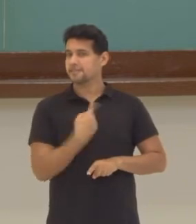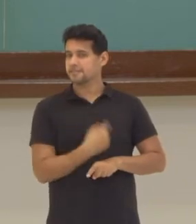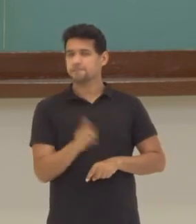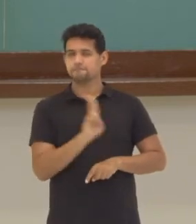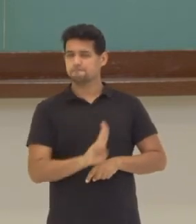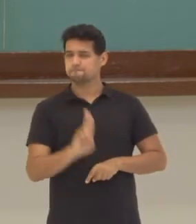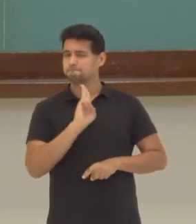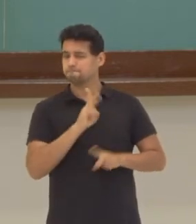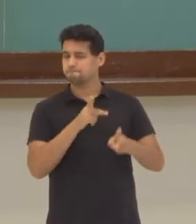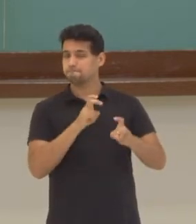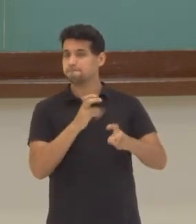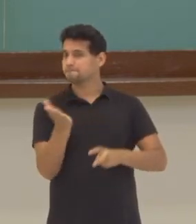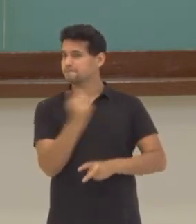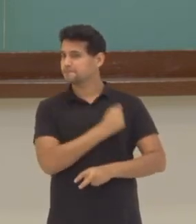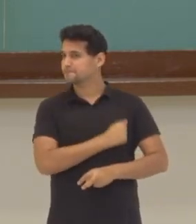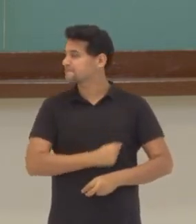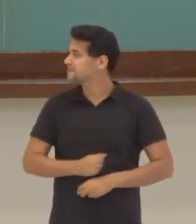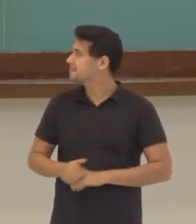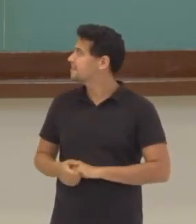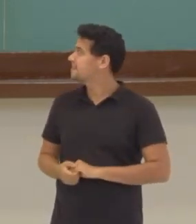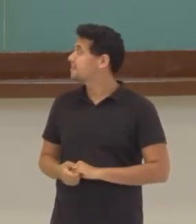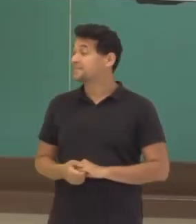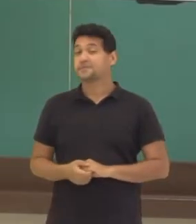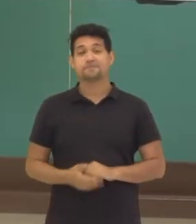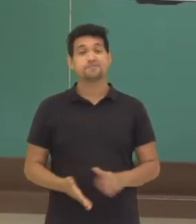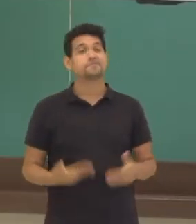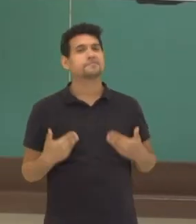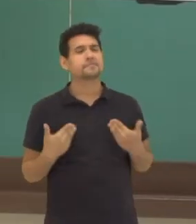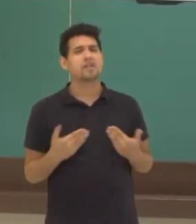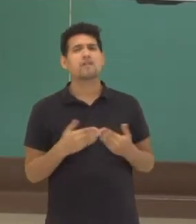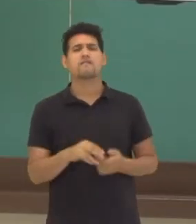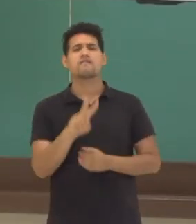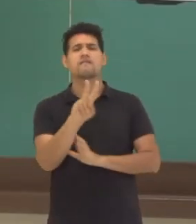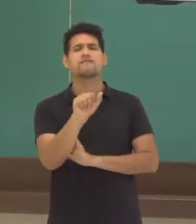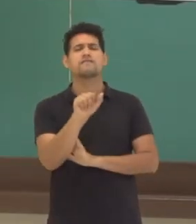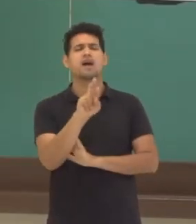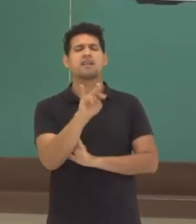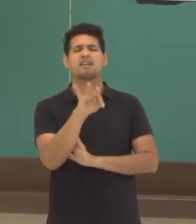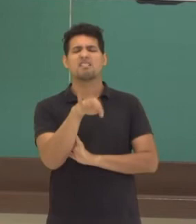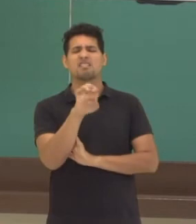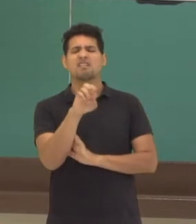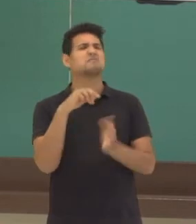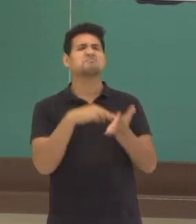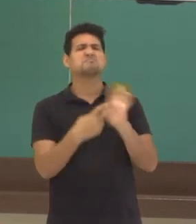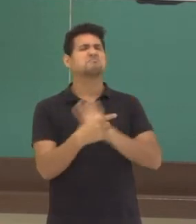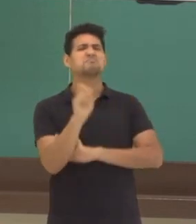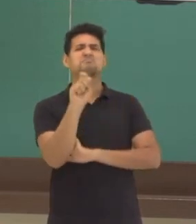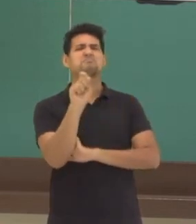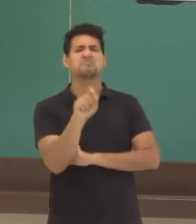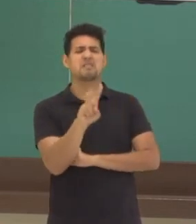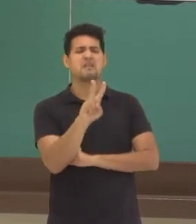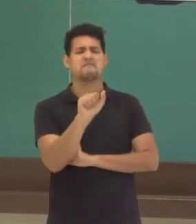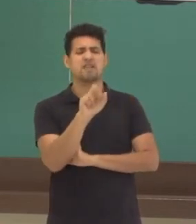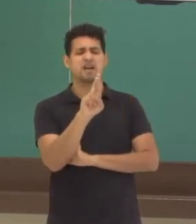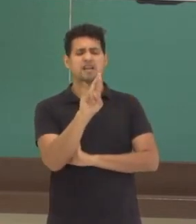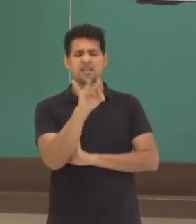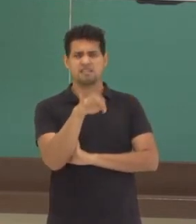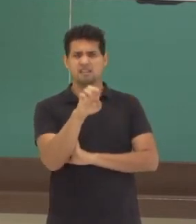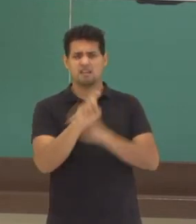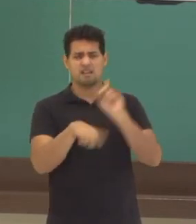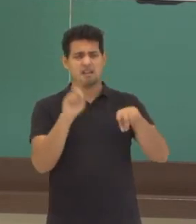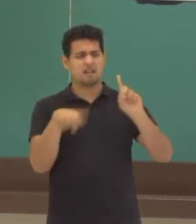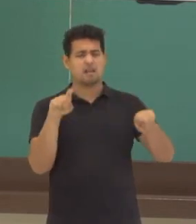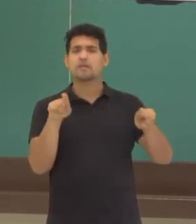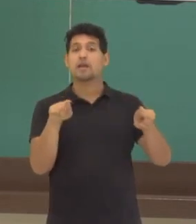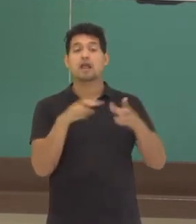podemos encontrar. Venha comigo, então. Bom, variantes da língua. O que que é esse termo, né? O que que isso representa?